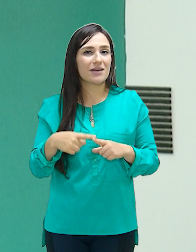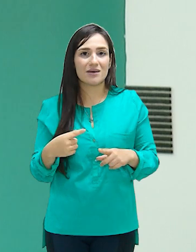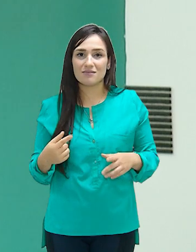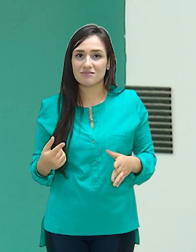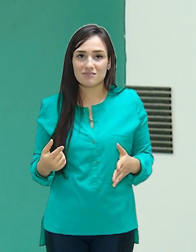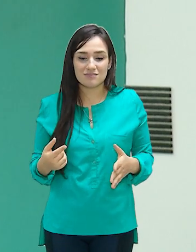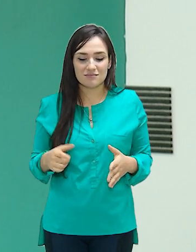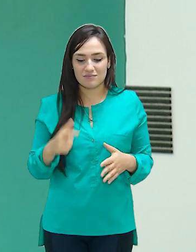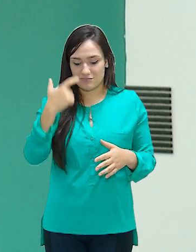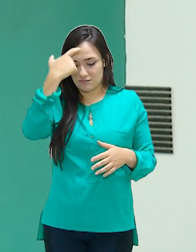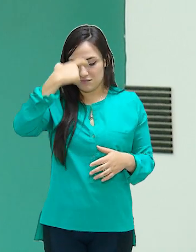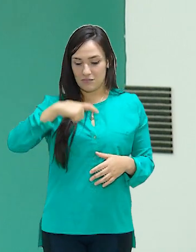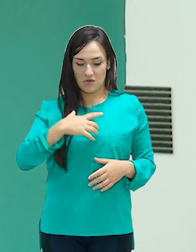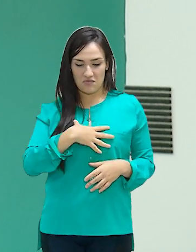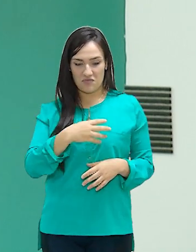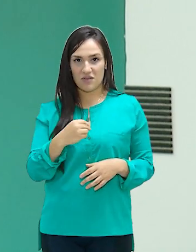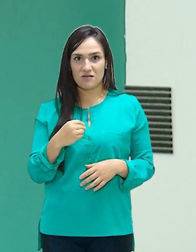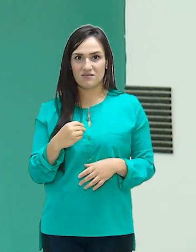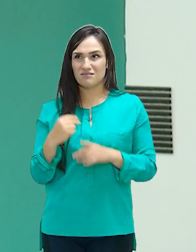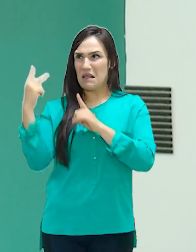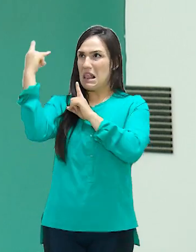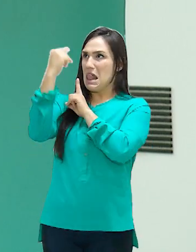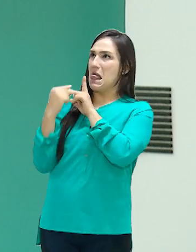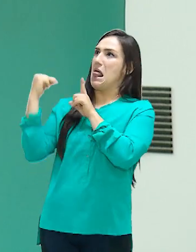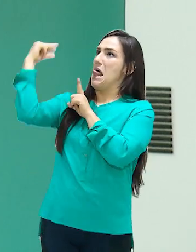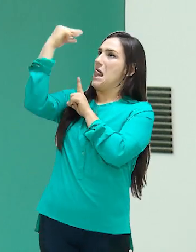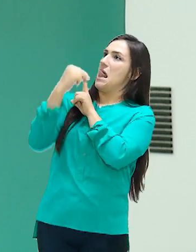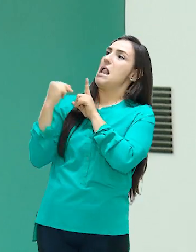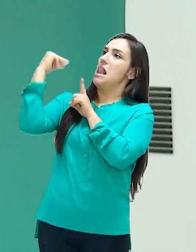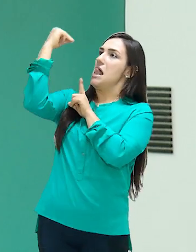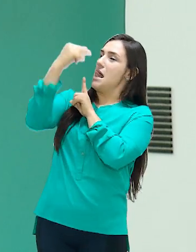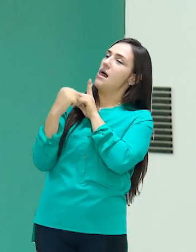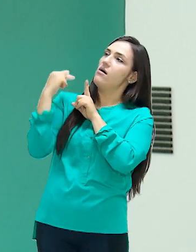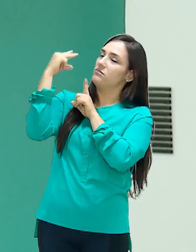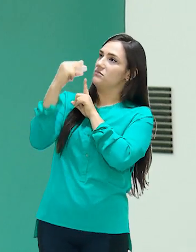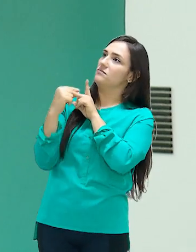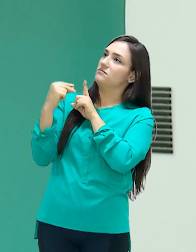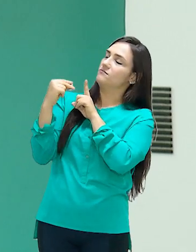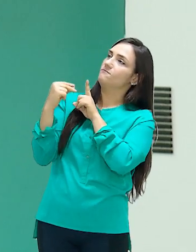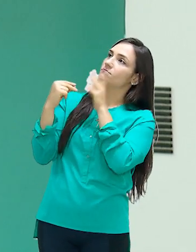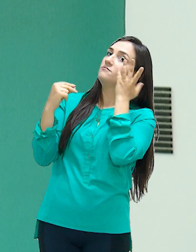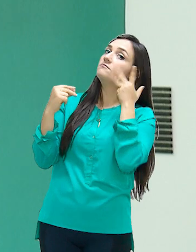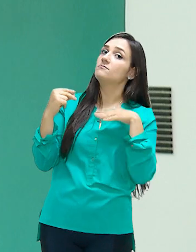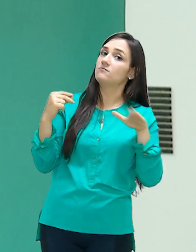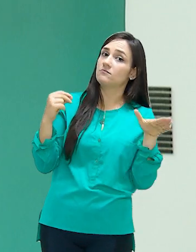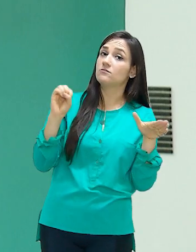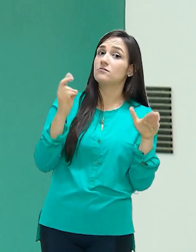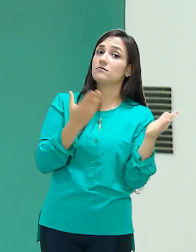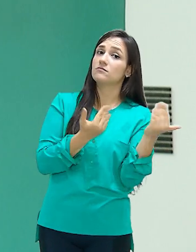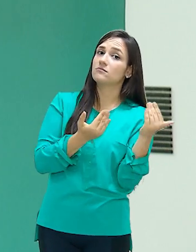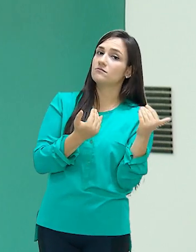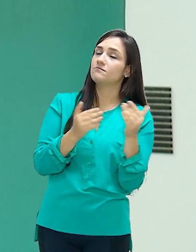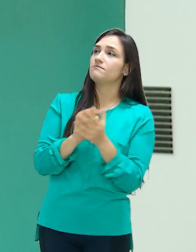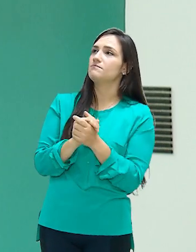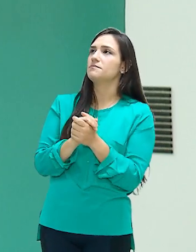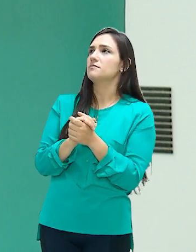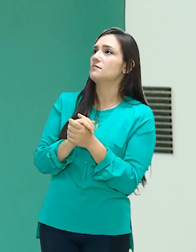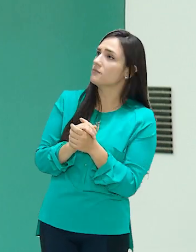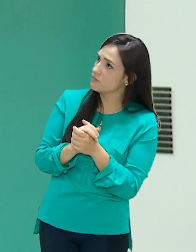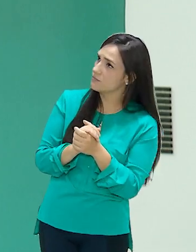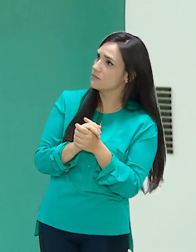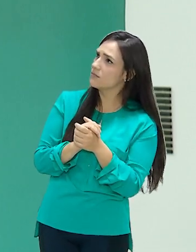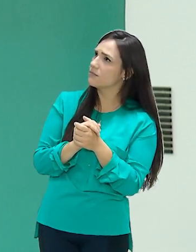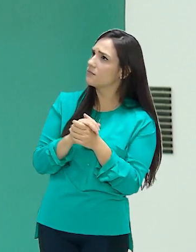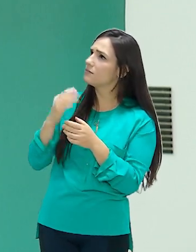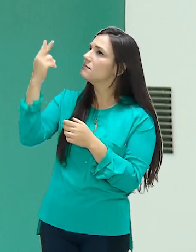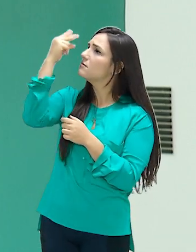fértil. A probabilidade de trabalhar na cabeça dessa criança ou desse adolescente contra aquele